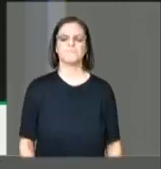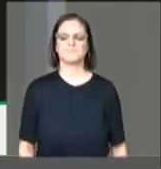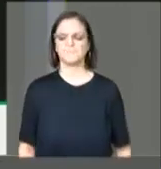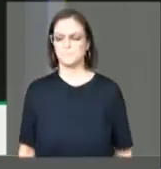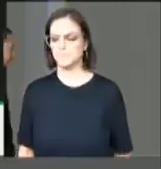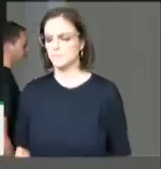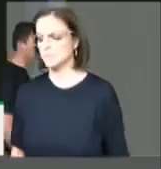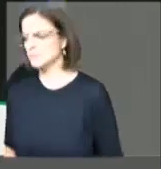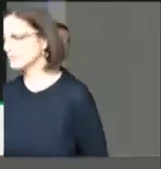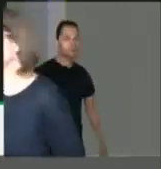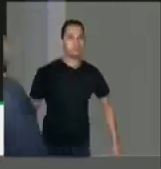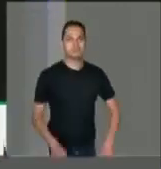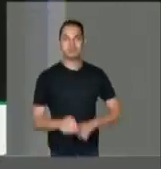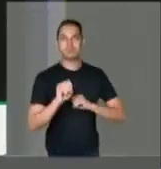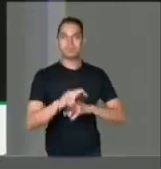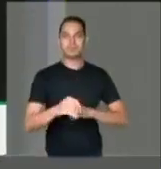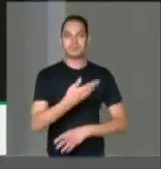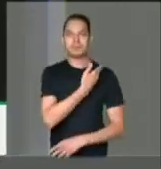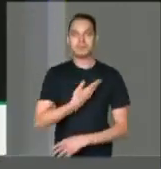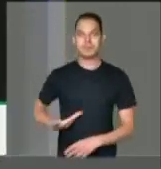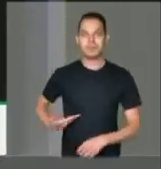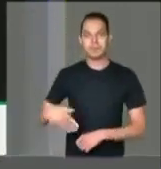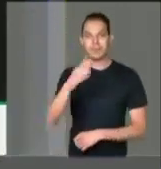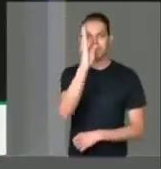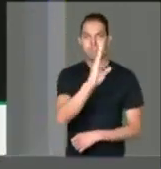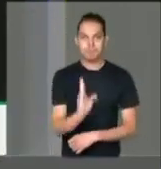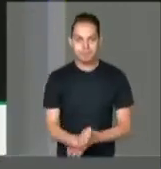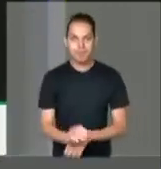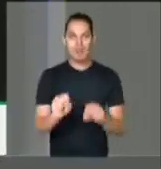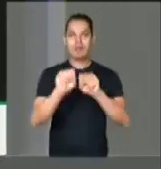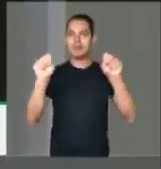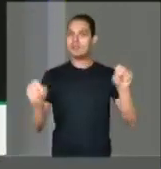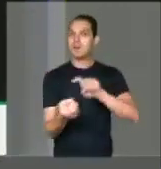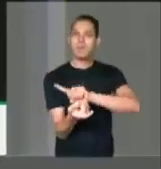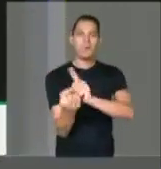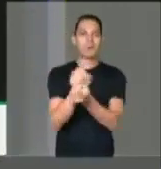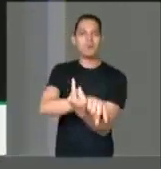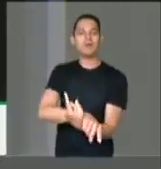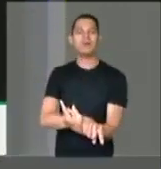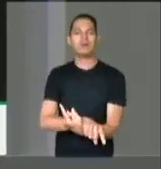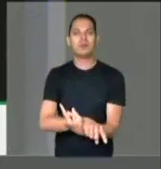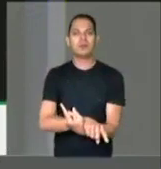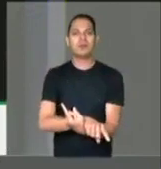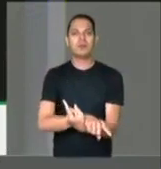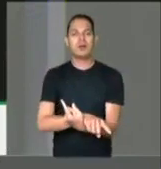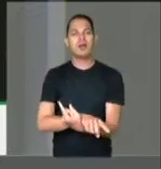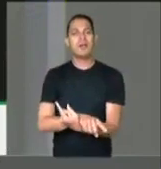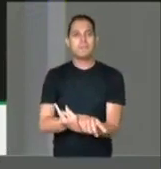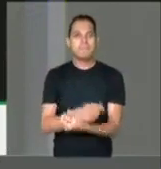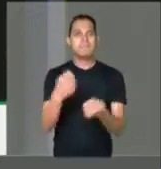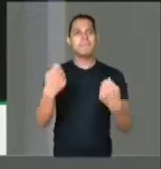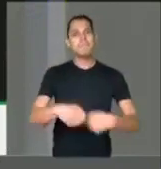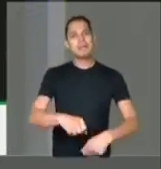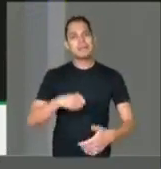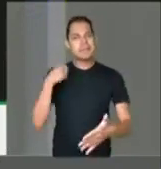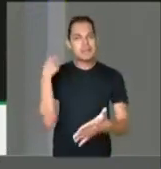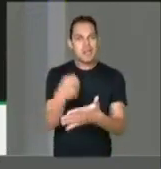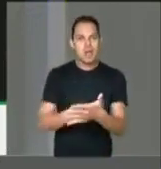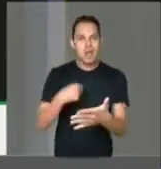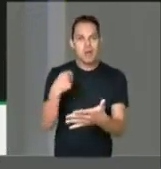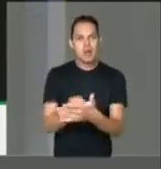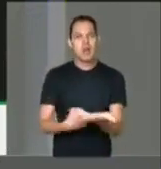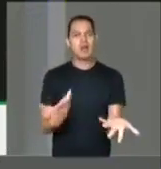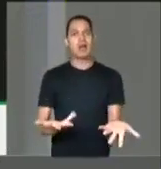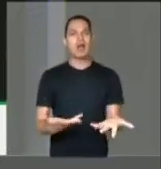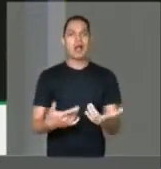educação pública do nosso país. É o sistema se invertendo, senhor presidente. E algo que precisa ser enfrentado